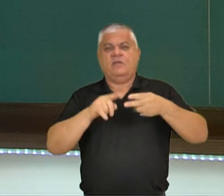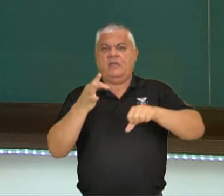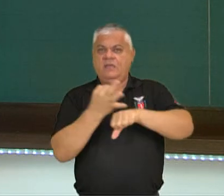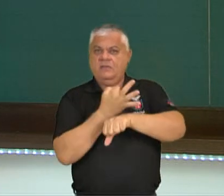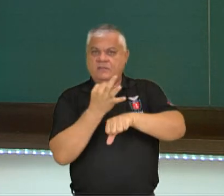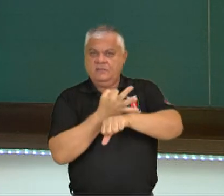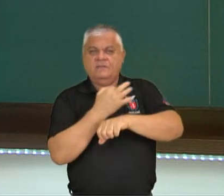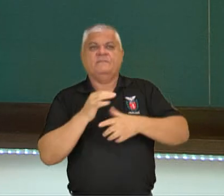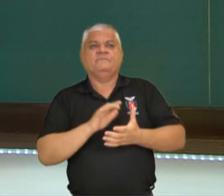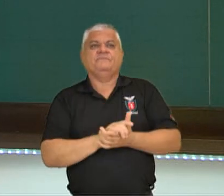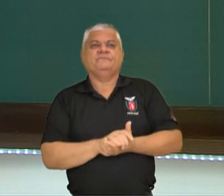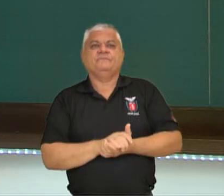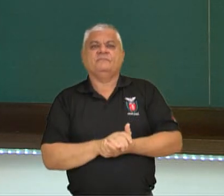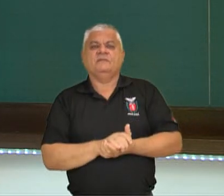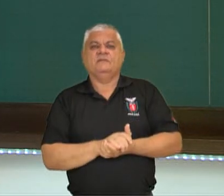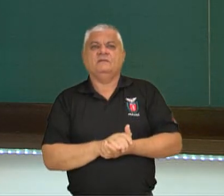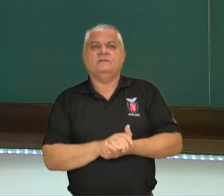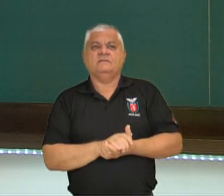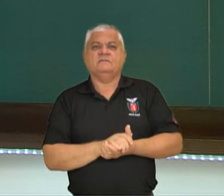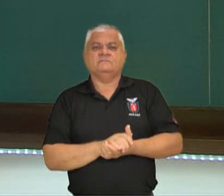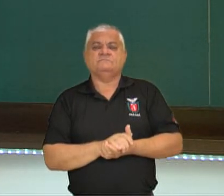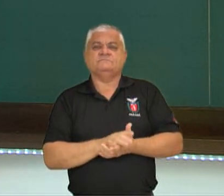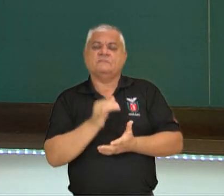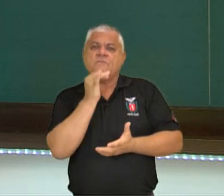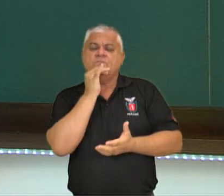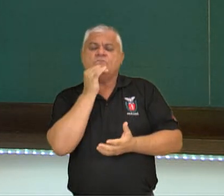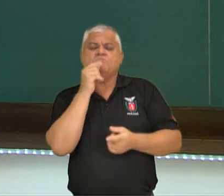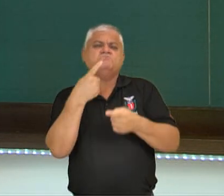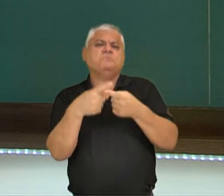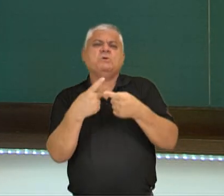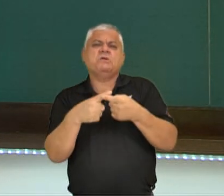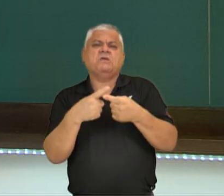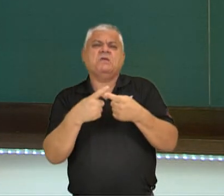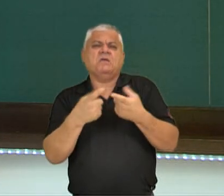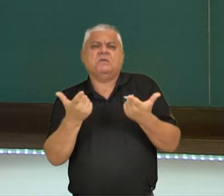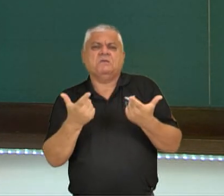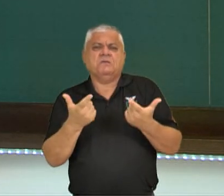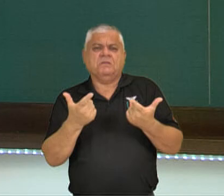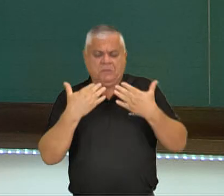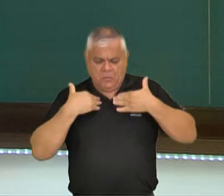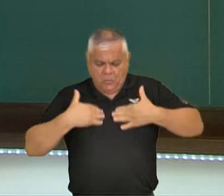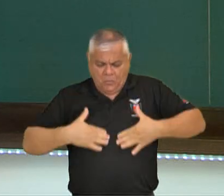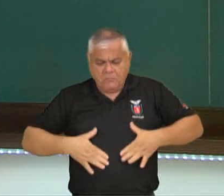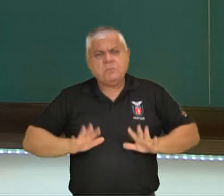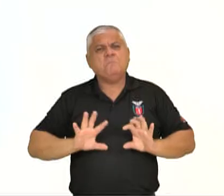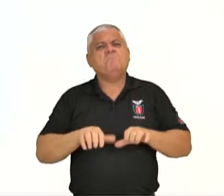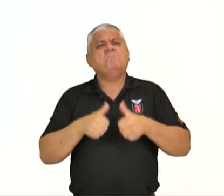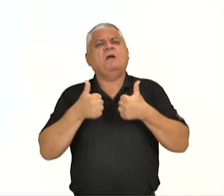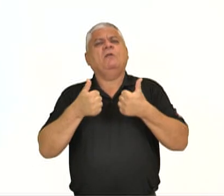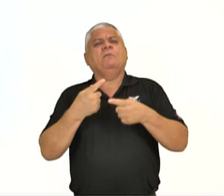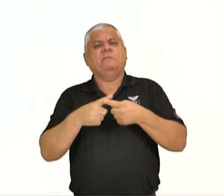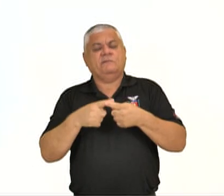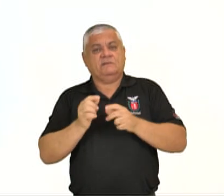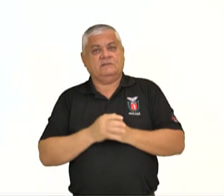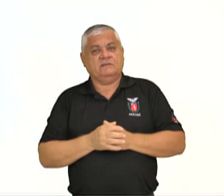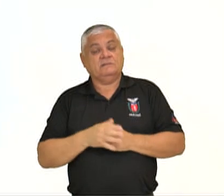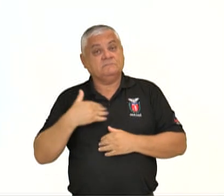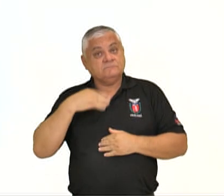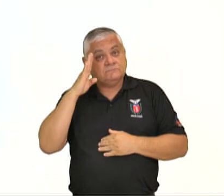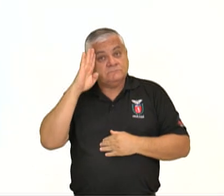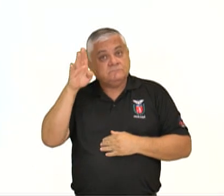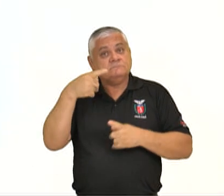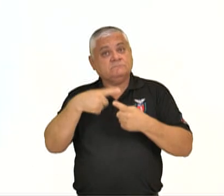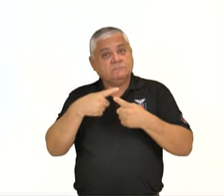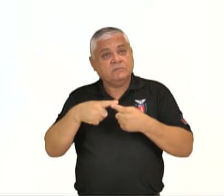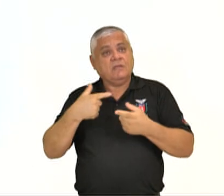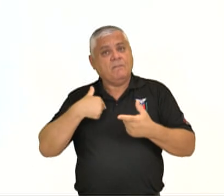resistência, ok? Então, falando, né, por que melhorar o nosso condicionamento físico? Principalmente para melhorar